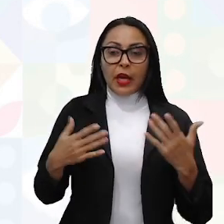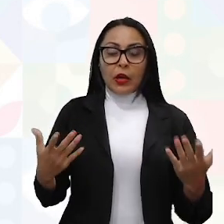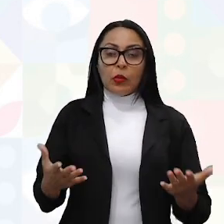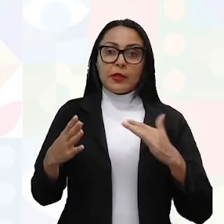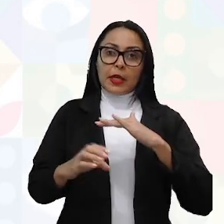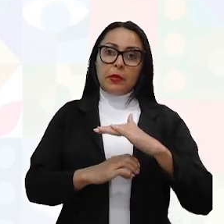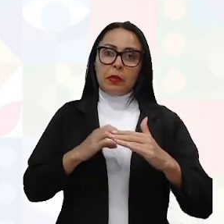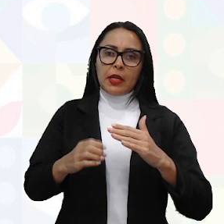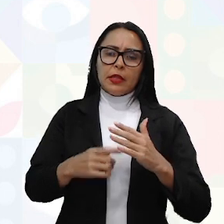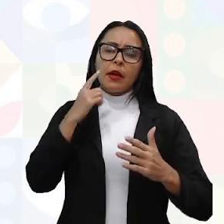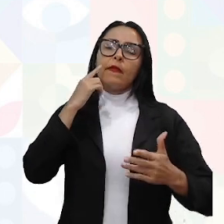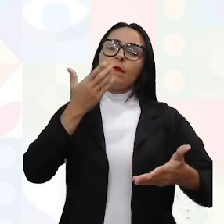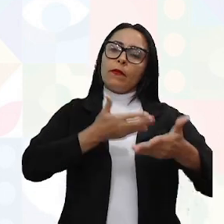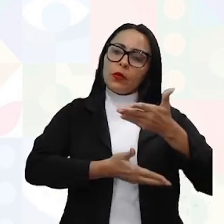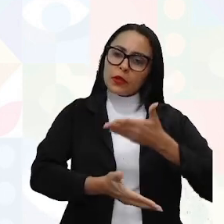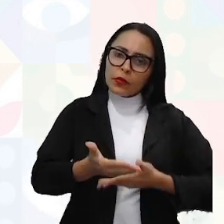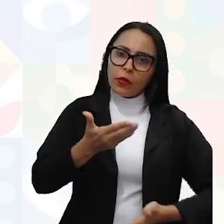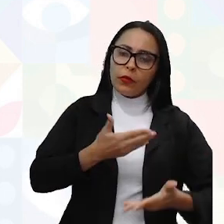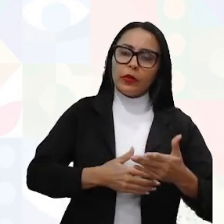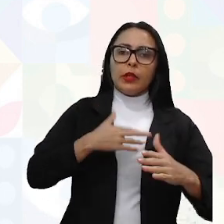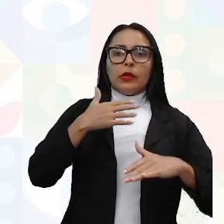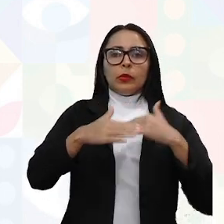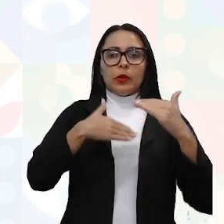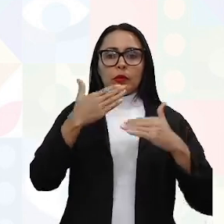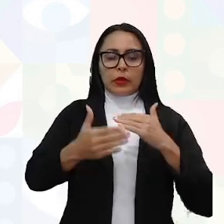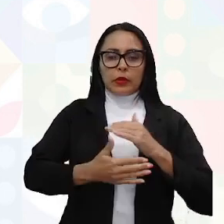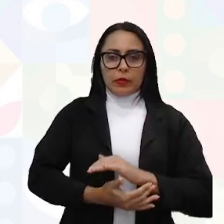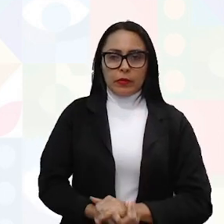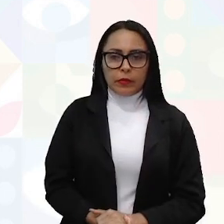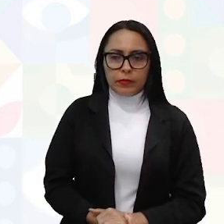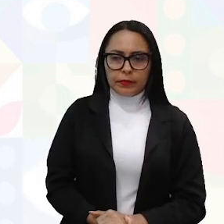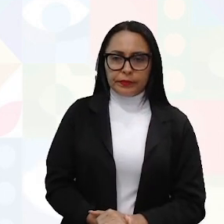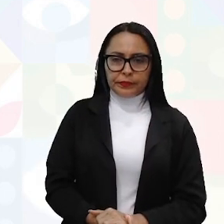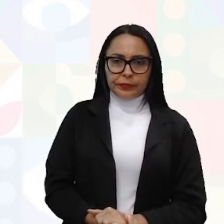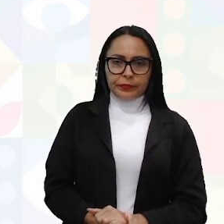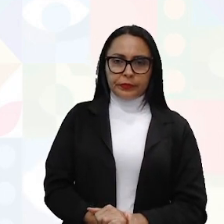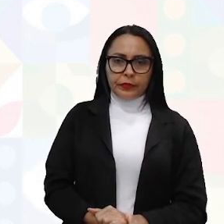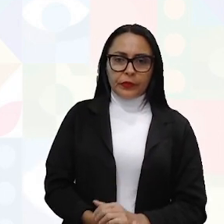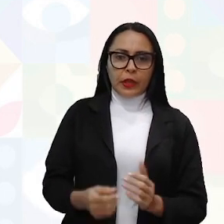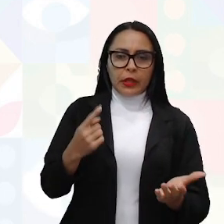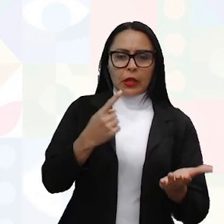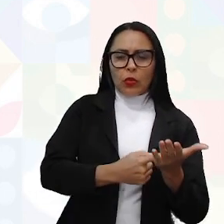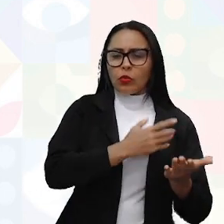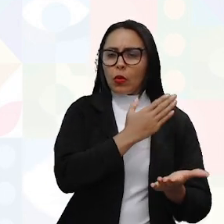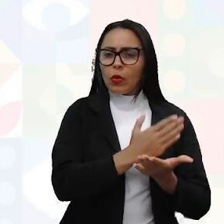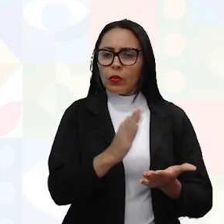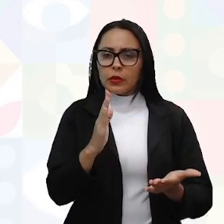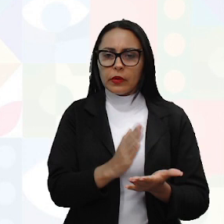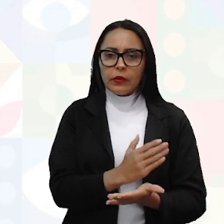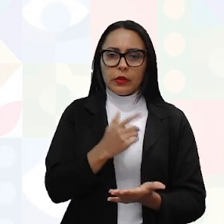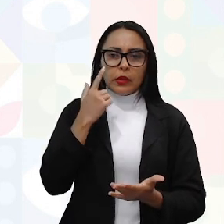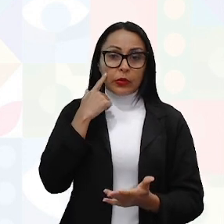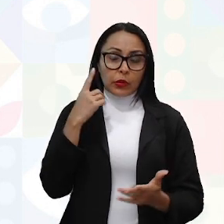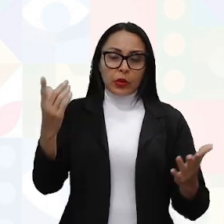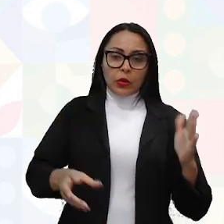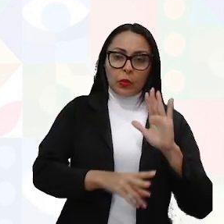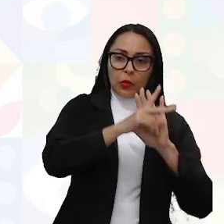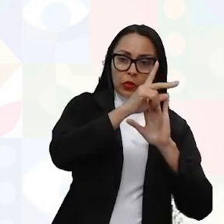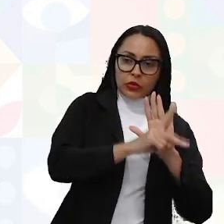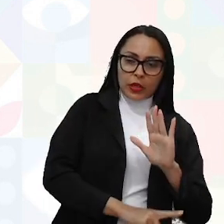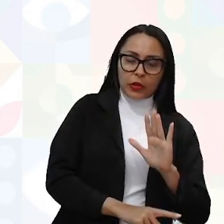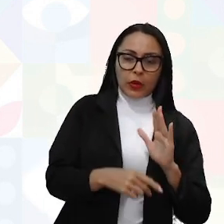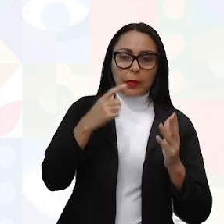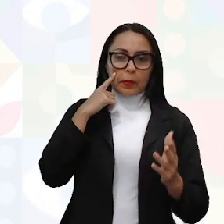inteira fosse envolvida nesse processo de criação. De acordo com alguns autores, o êxito de um projeto é